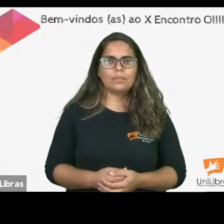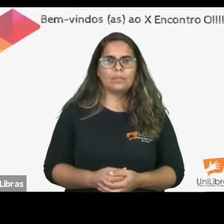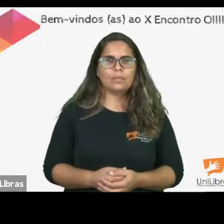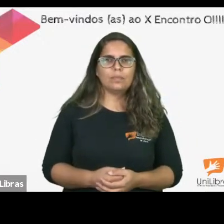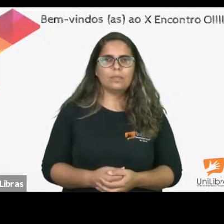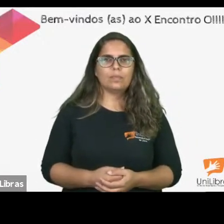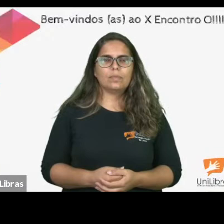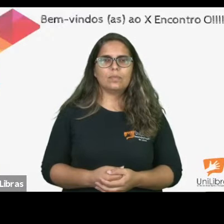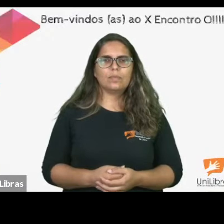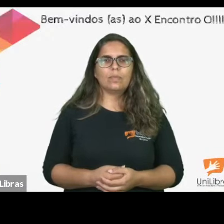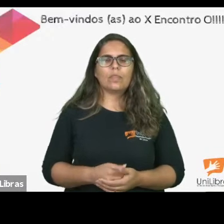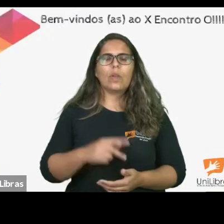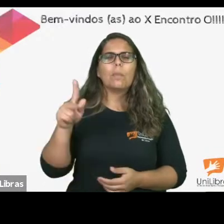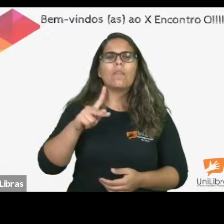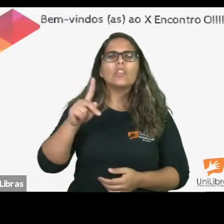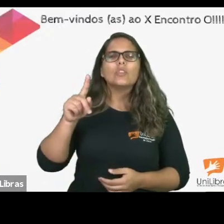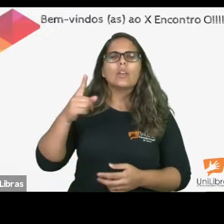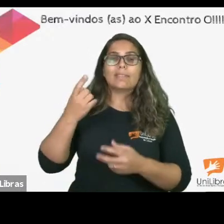Professor, embaixo do